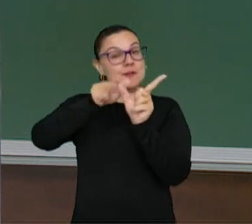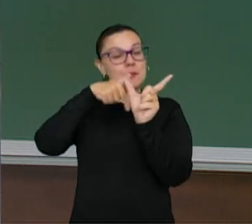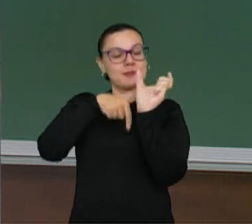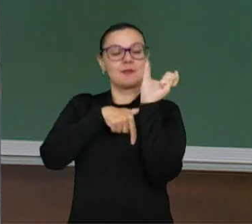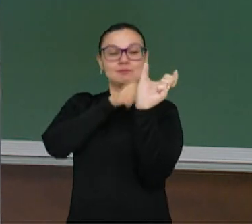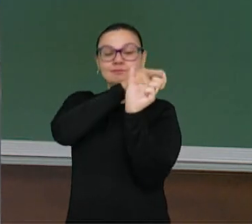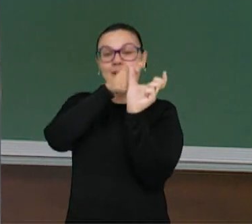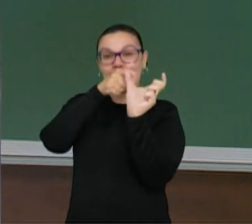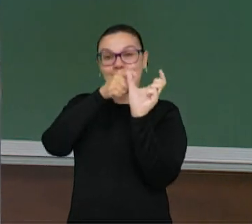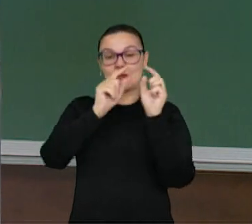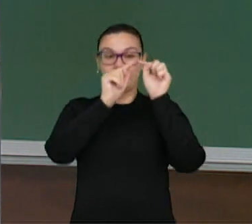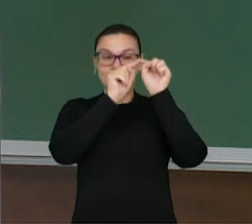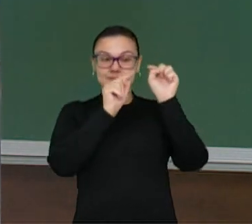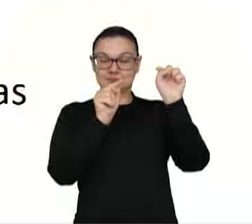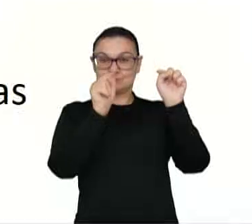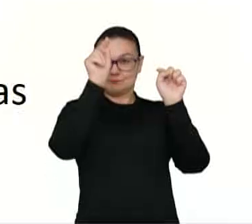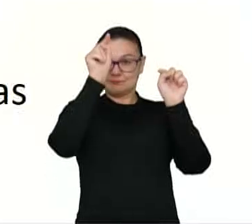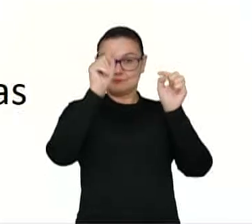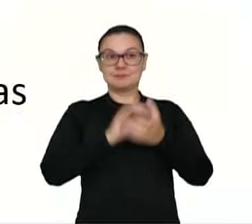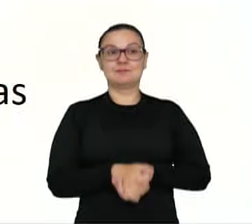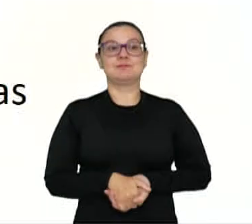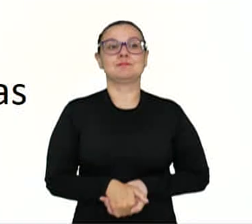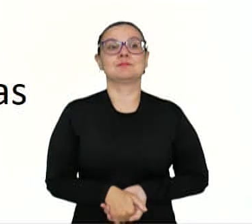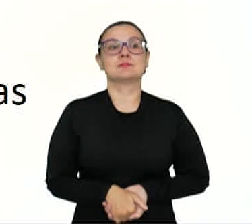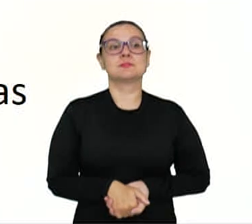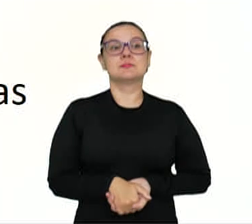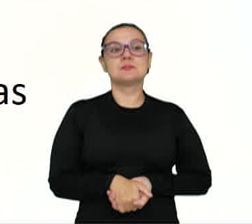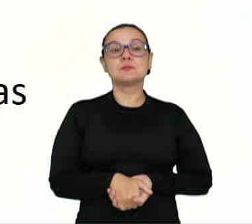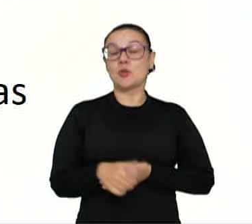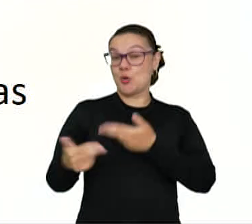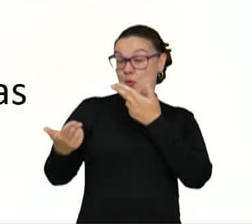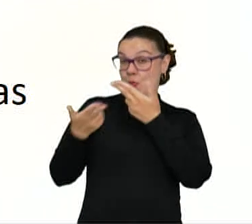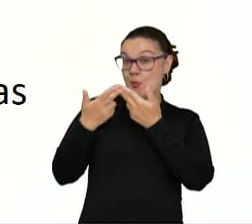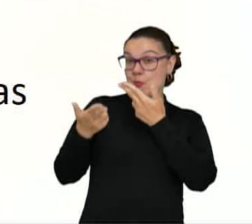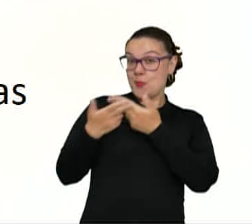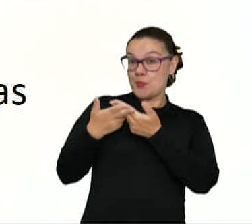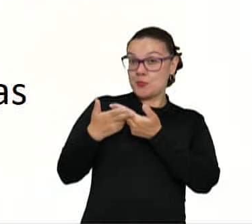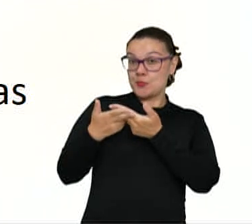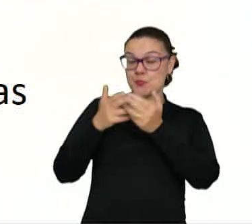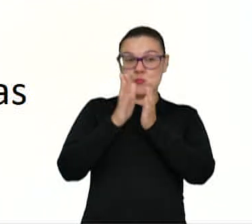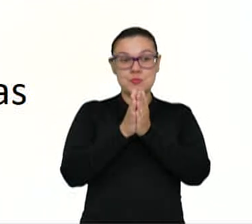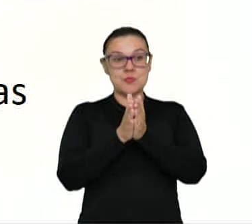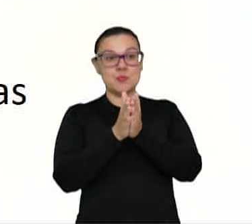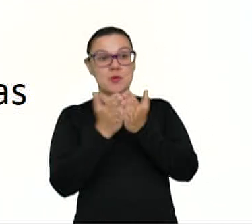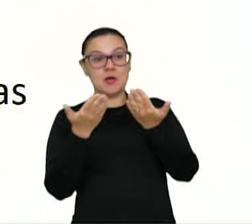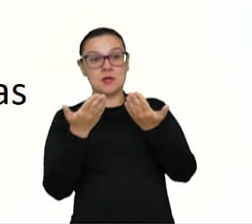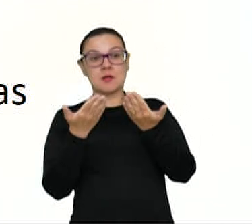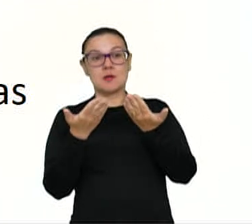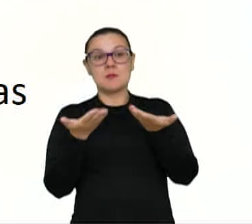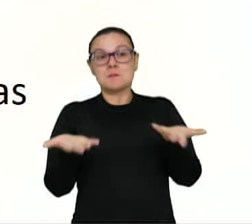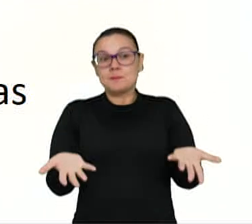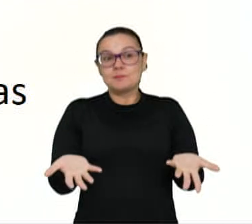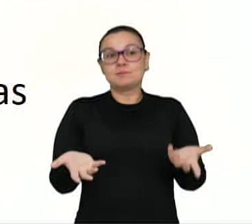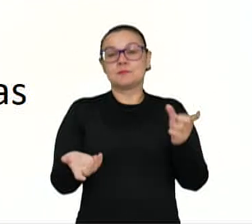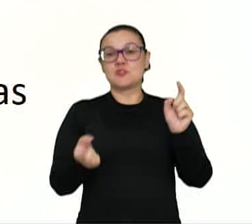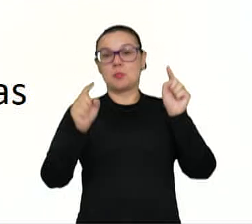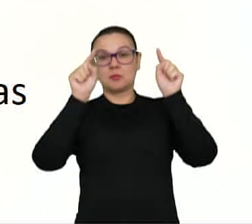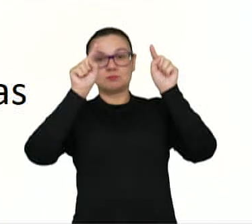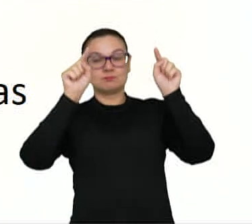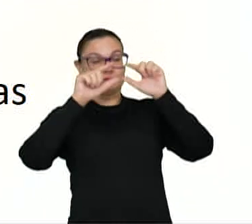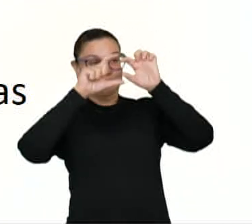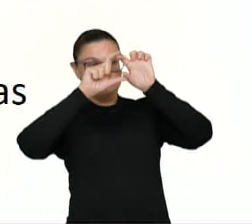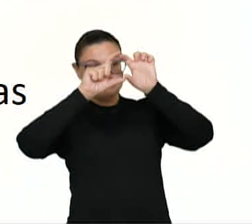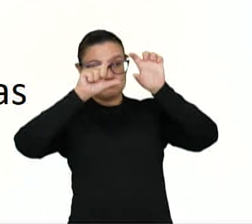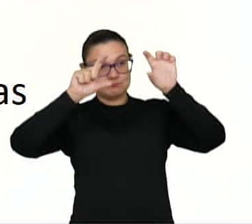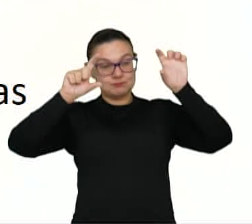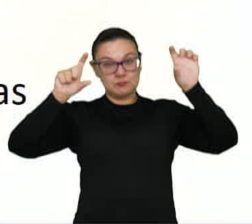depois, né? Essa calhinha ali, né? Também uso de cartelas para estabelecer uma voz do narrador dentro da história.